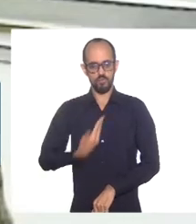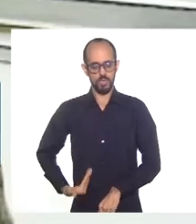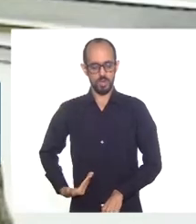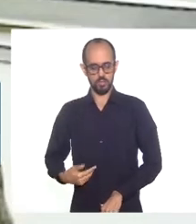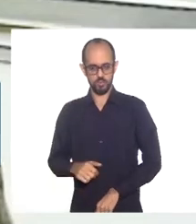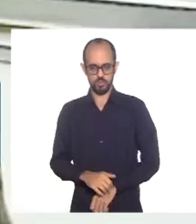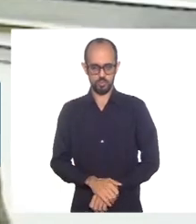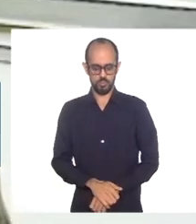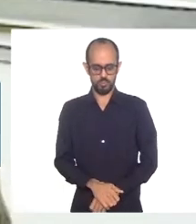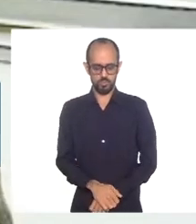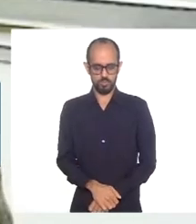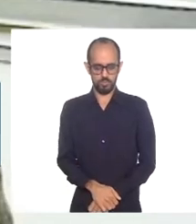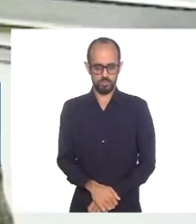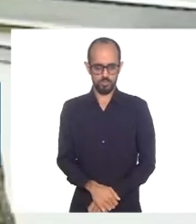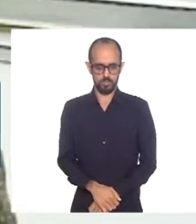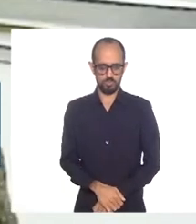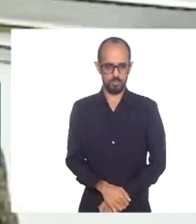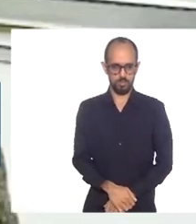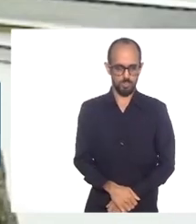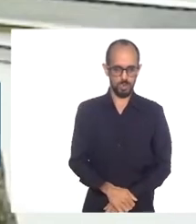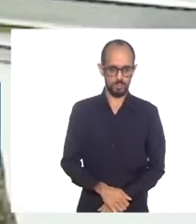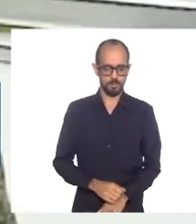É a União.